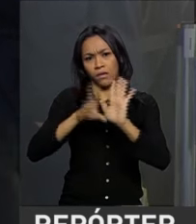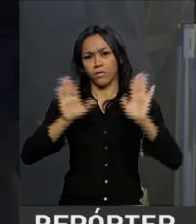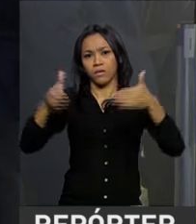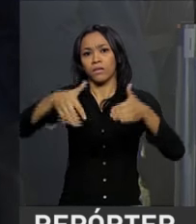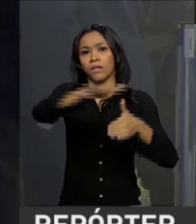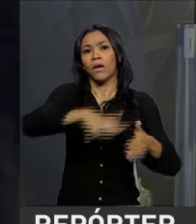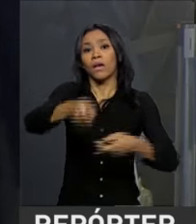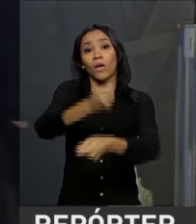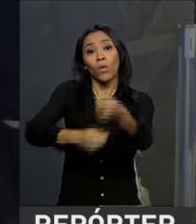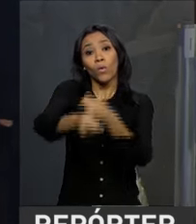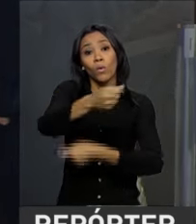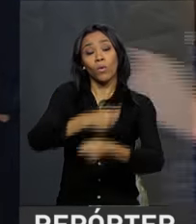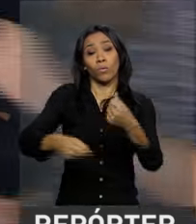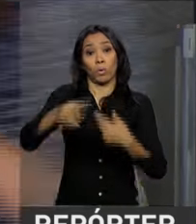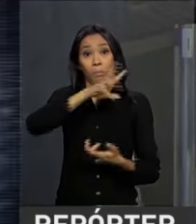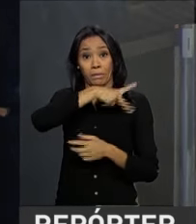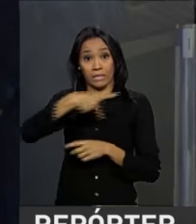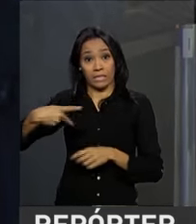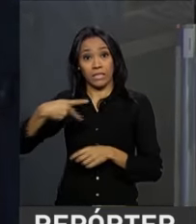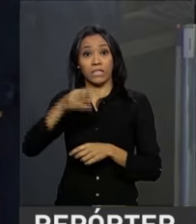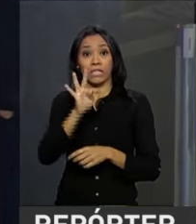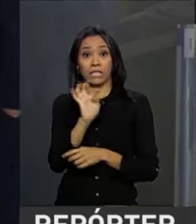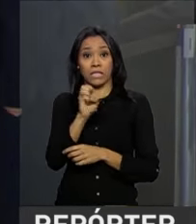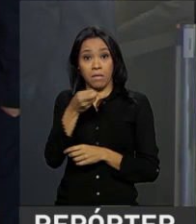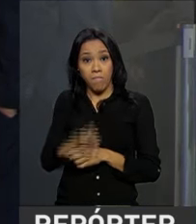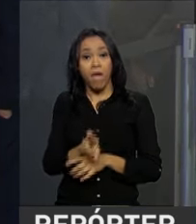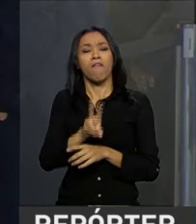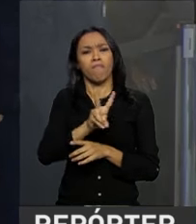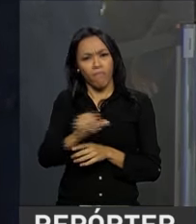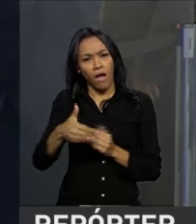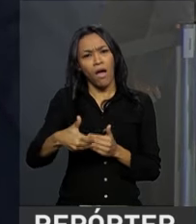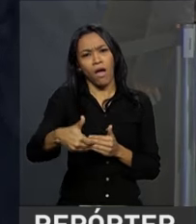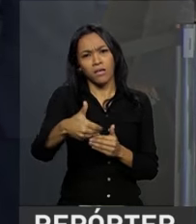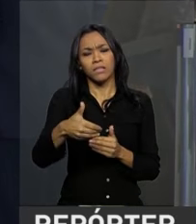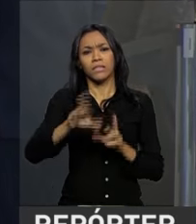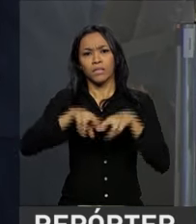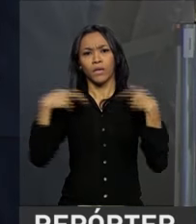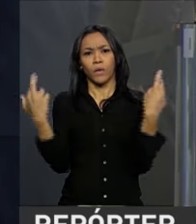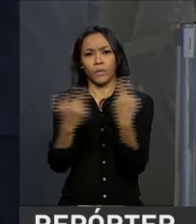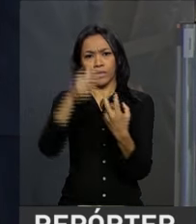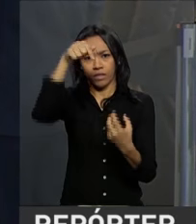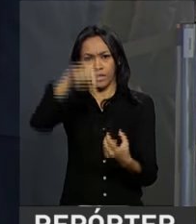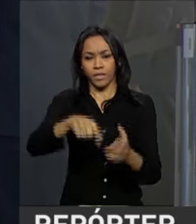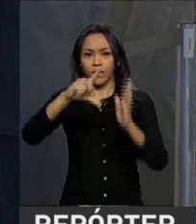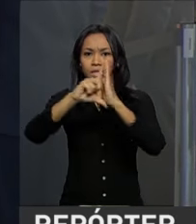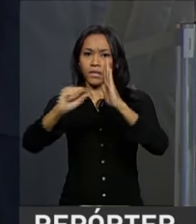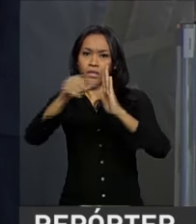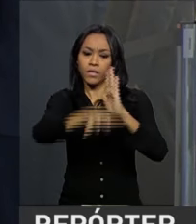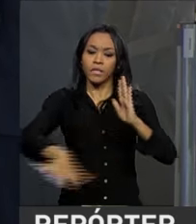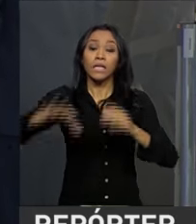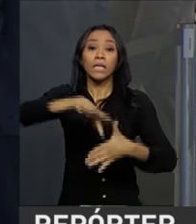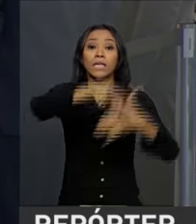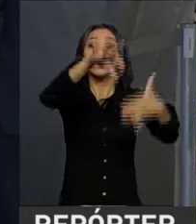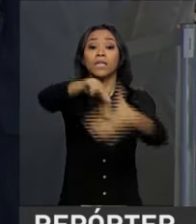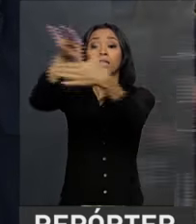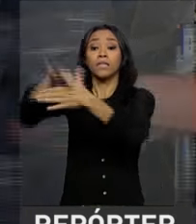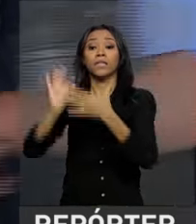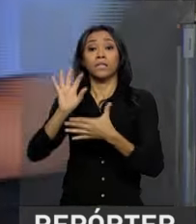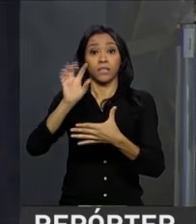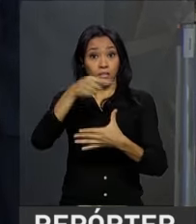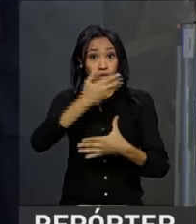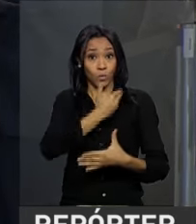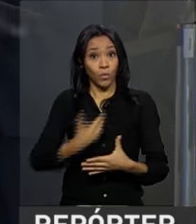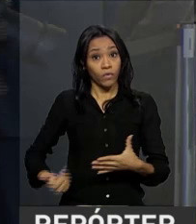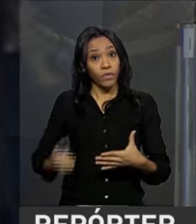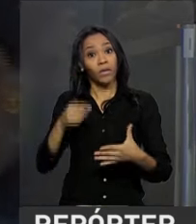interino da República, Michel Temer, vai se reunir aqui no Palácio do Planalto com lideranças do governo na Câmara dos